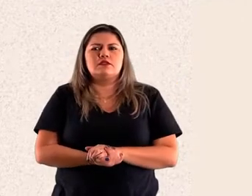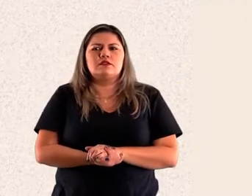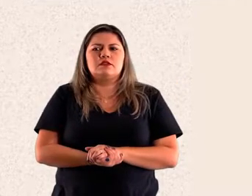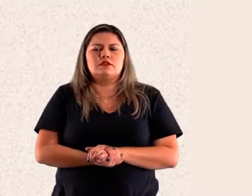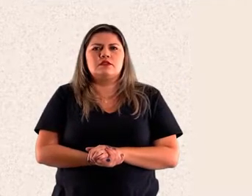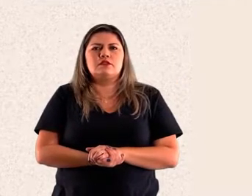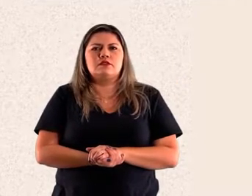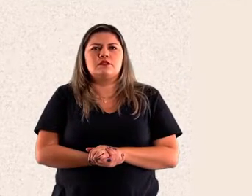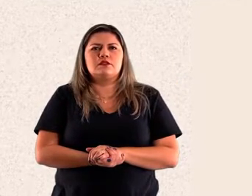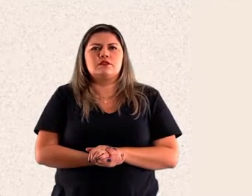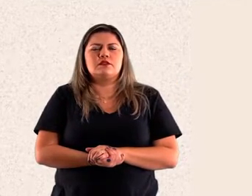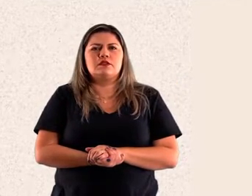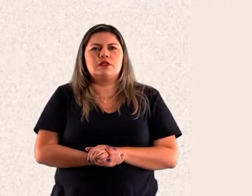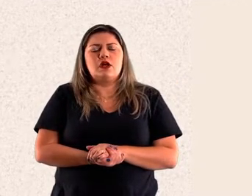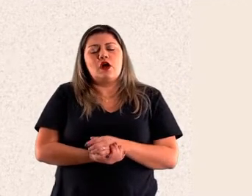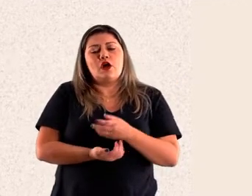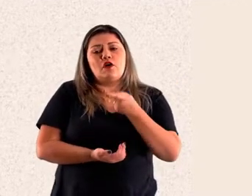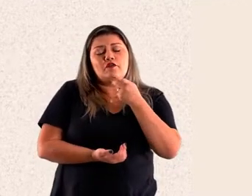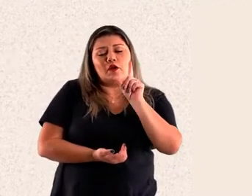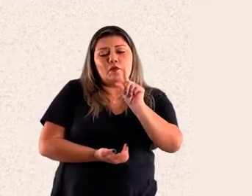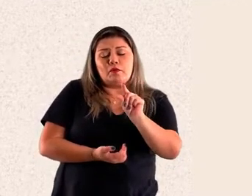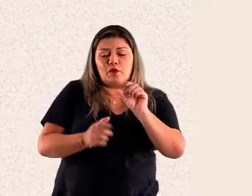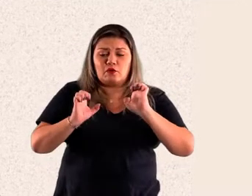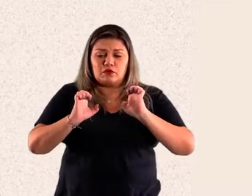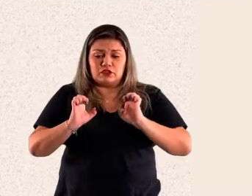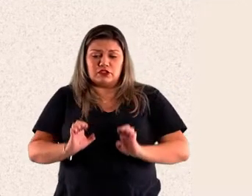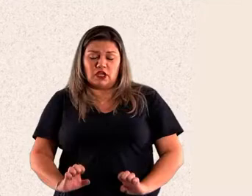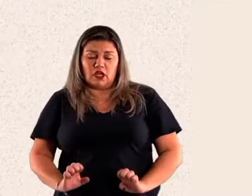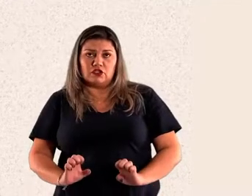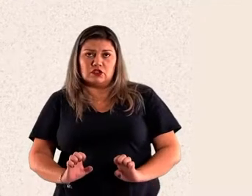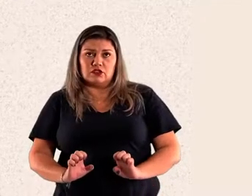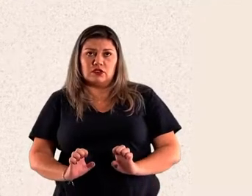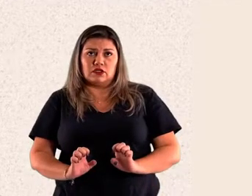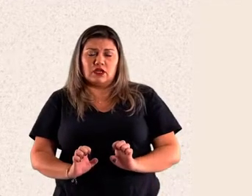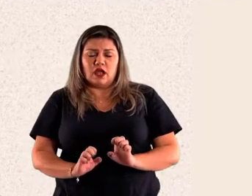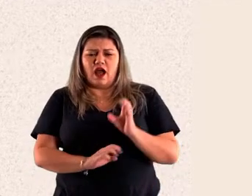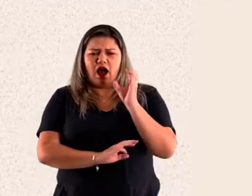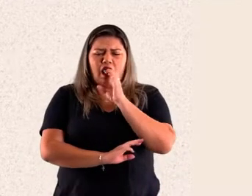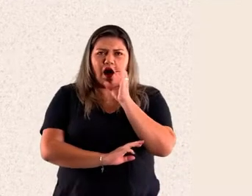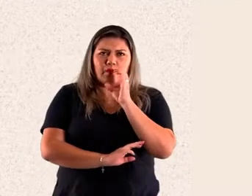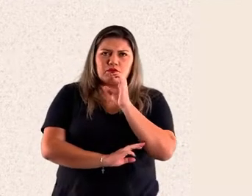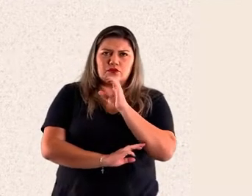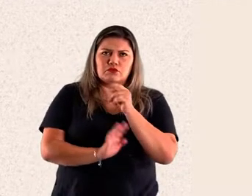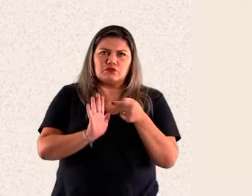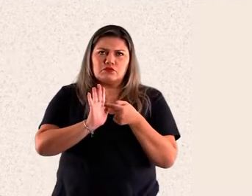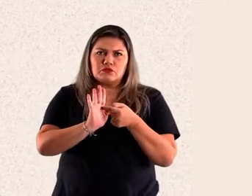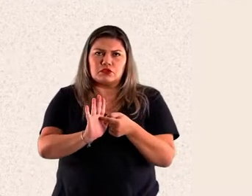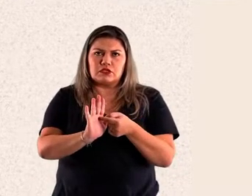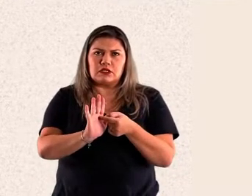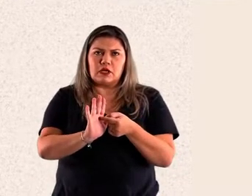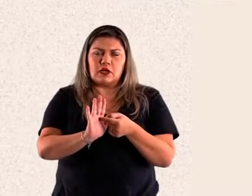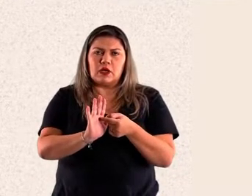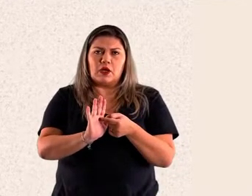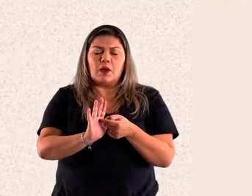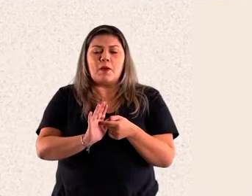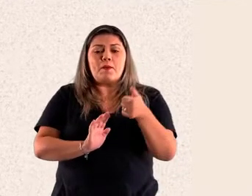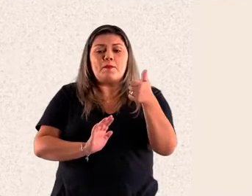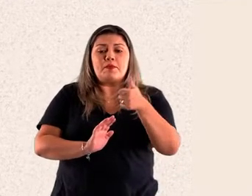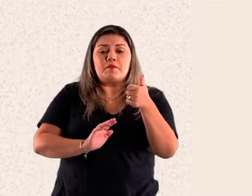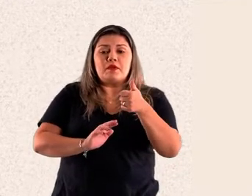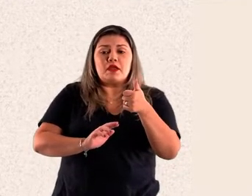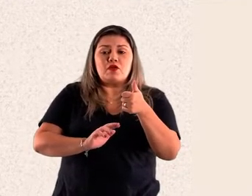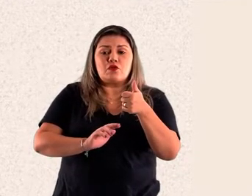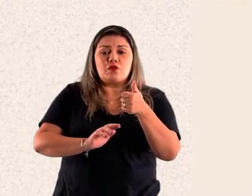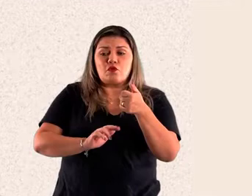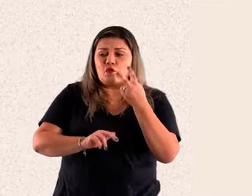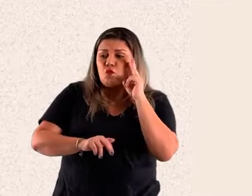ética e vou trazer duas pinceladas assim pretende ser rápida primeiro sobre uma perspectiva de